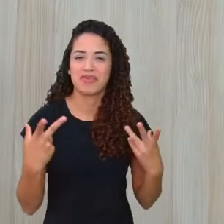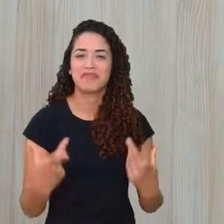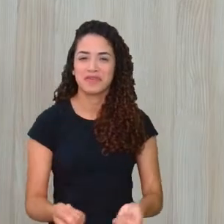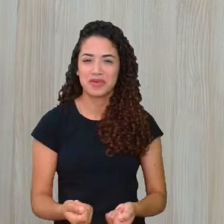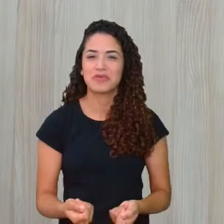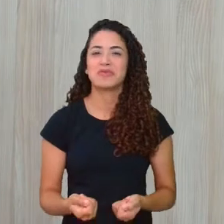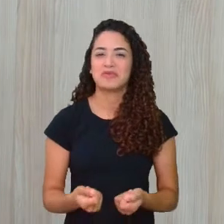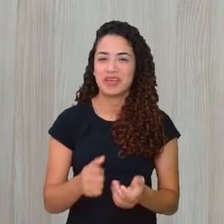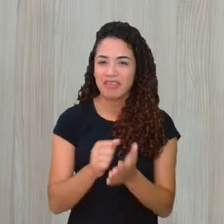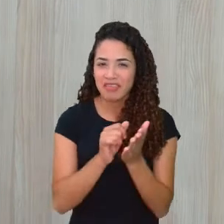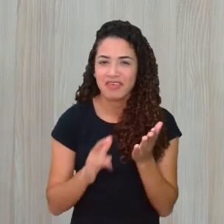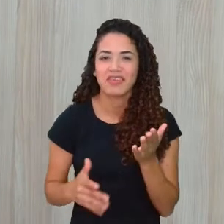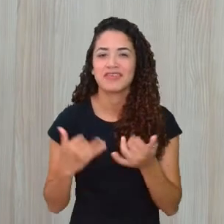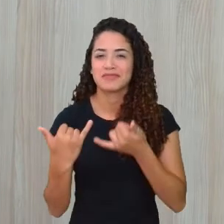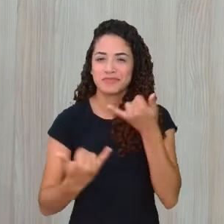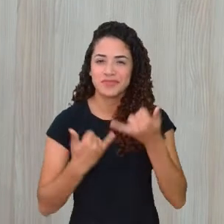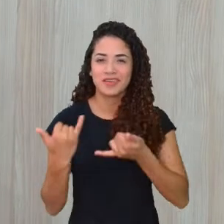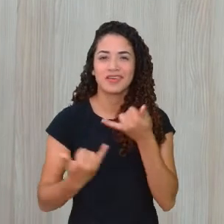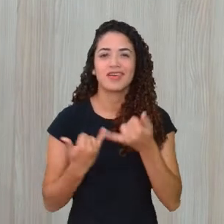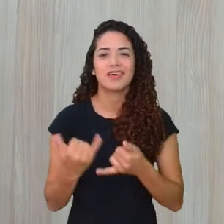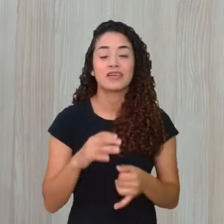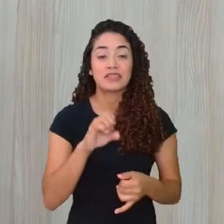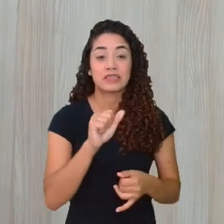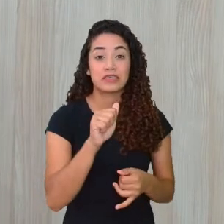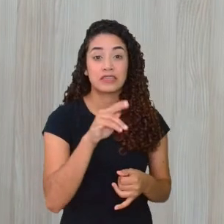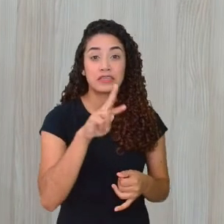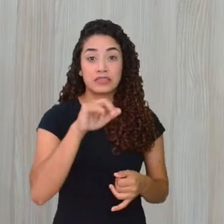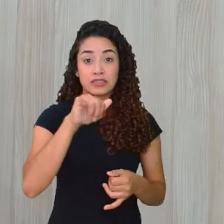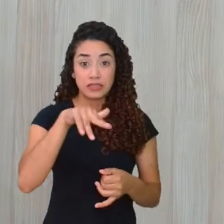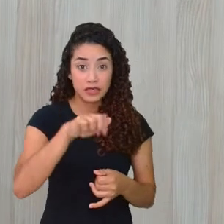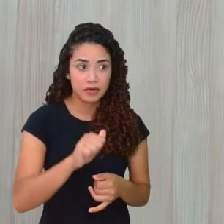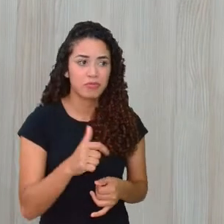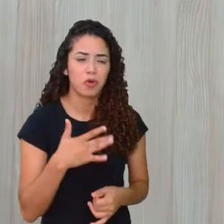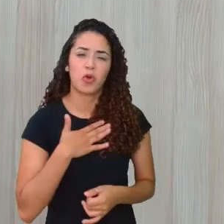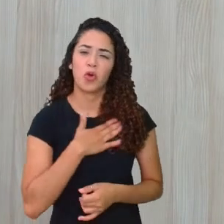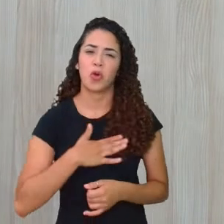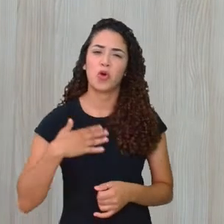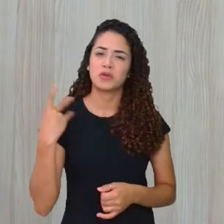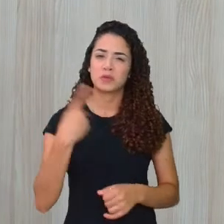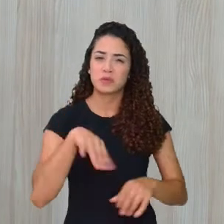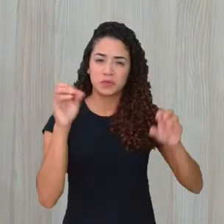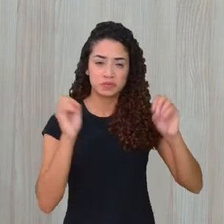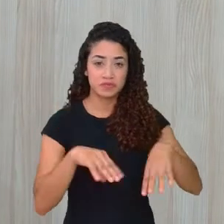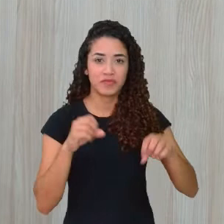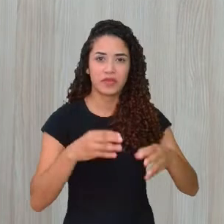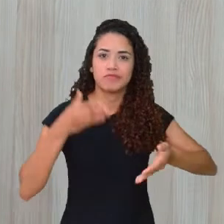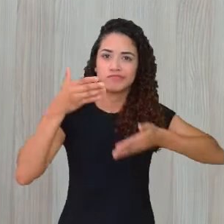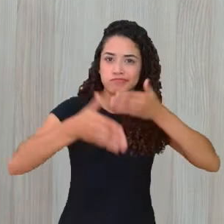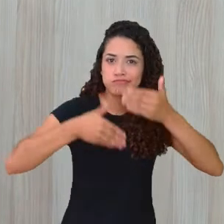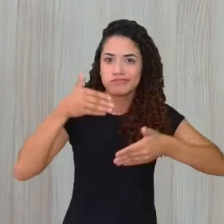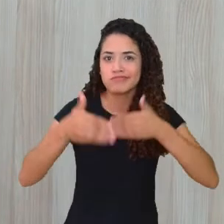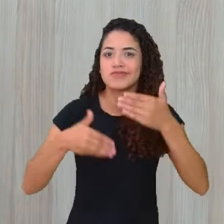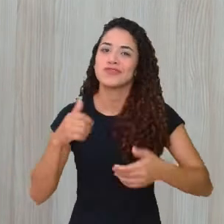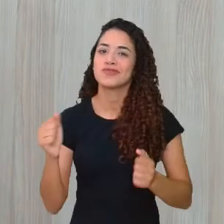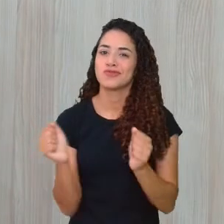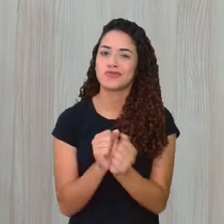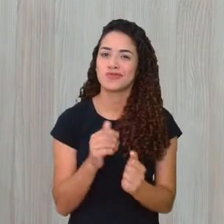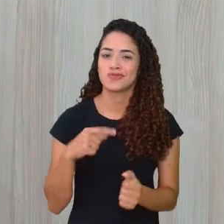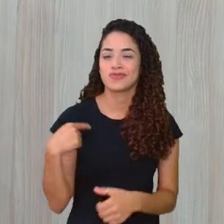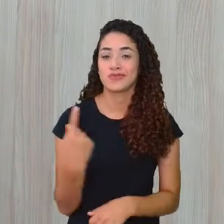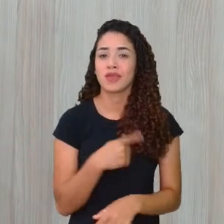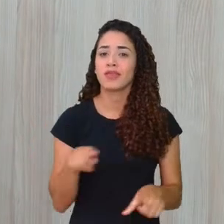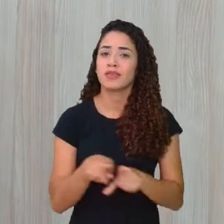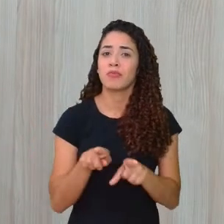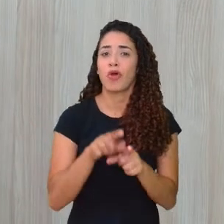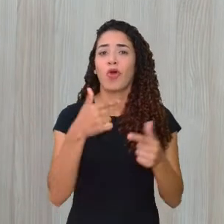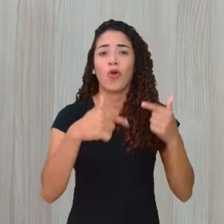mão na massa? Então, Sabino aqui, professora, está gostando, está entendendo bem sua aula, viu? Está participando aqui conosco, e outros alunos também